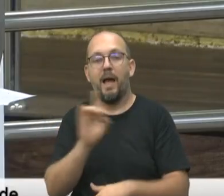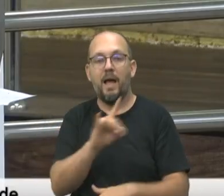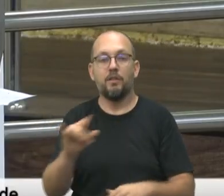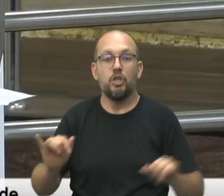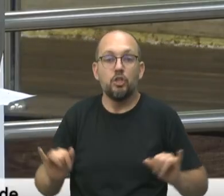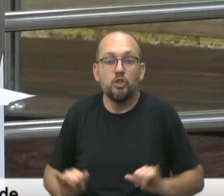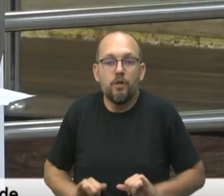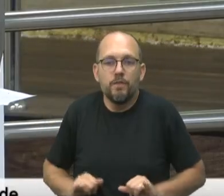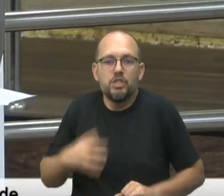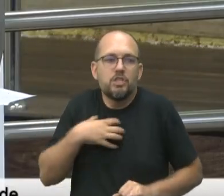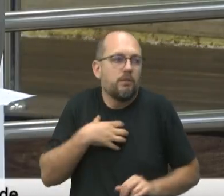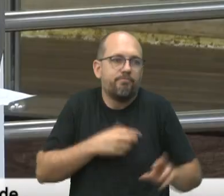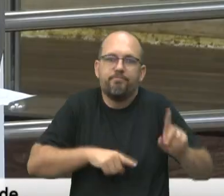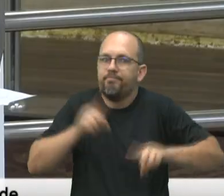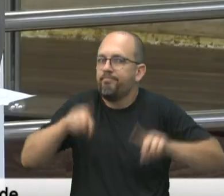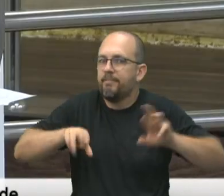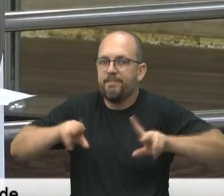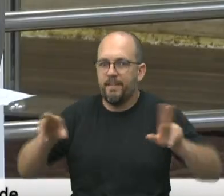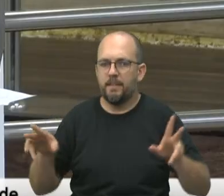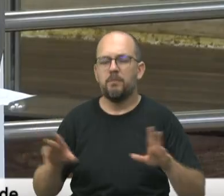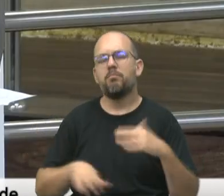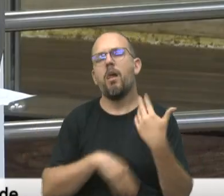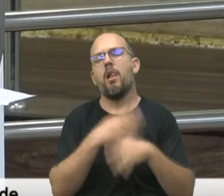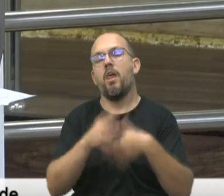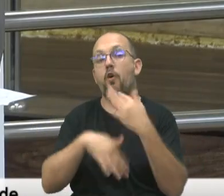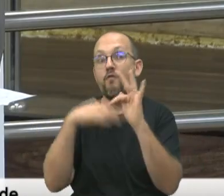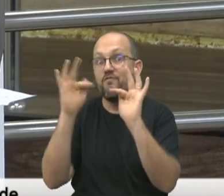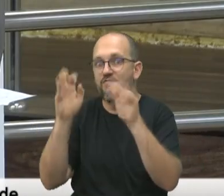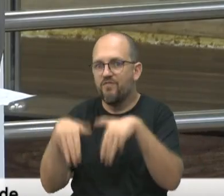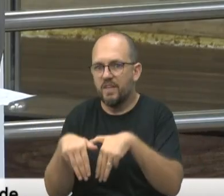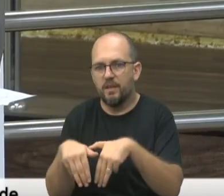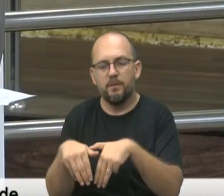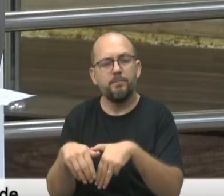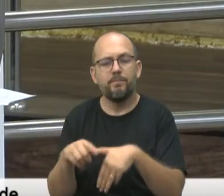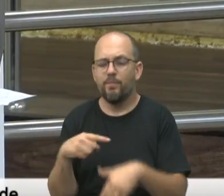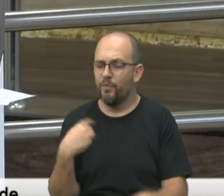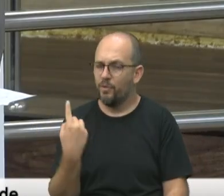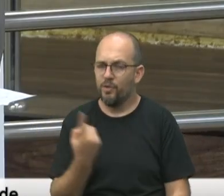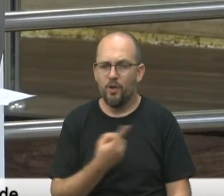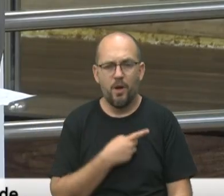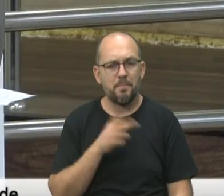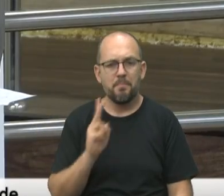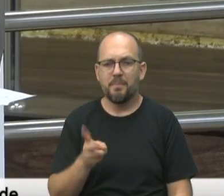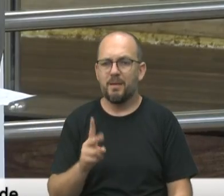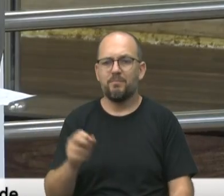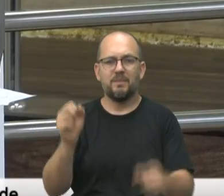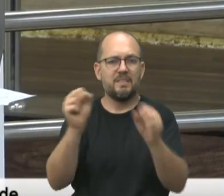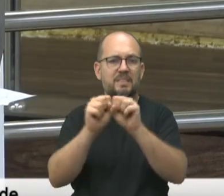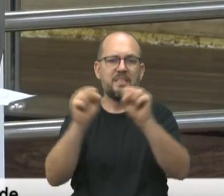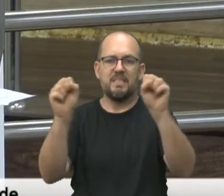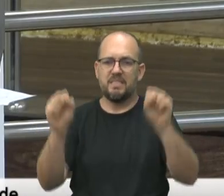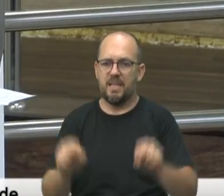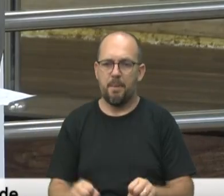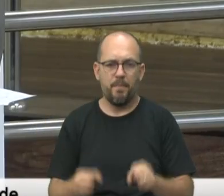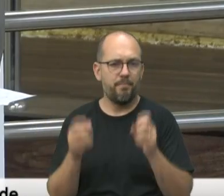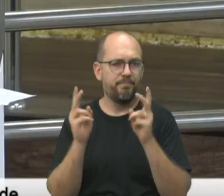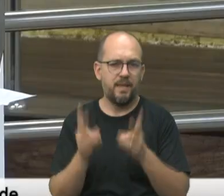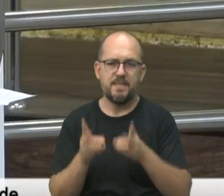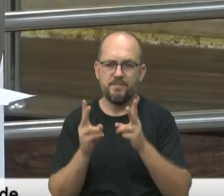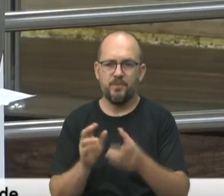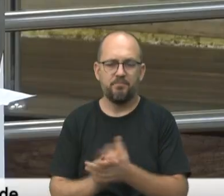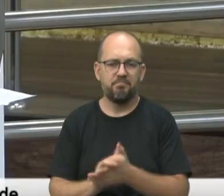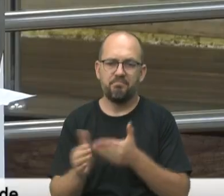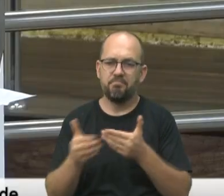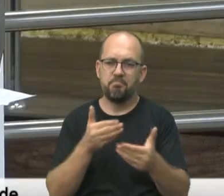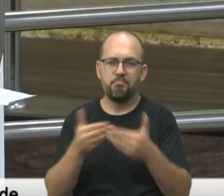maneiras diferentes. No fim do dia, todos nós somos submetidos ao mesmo sistema. Que seja pela nossa